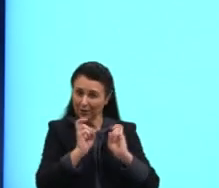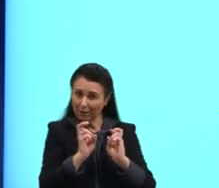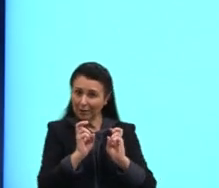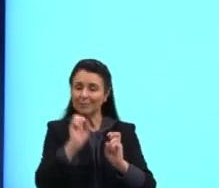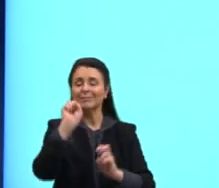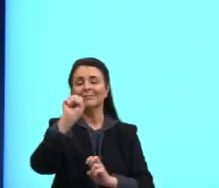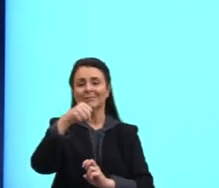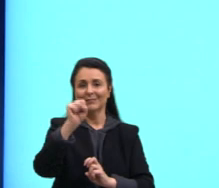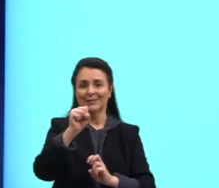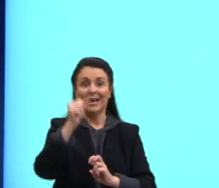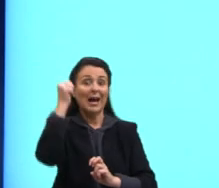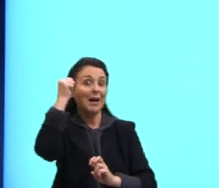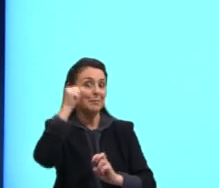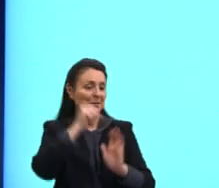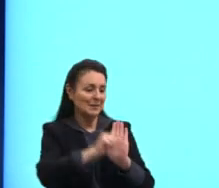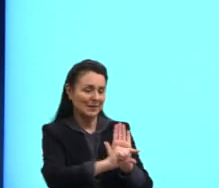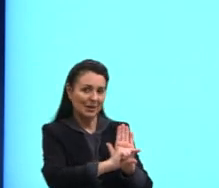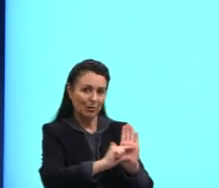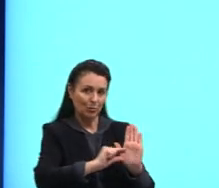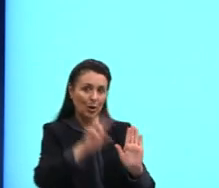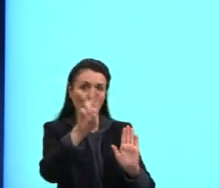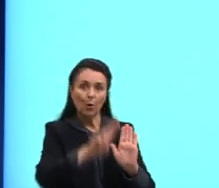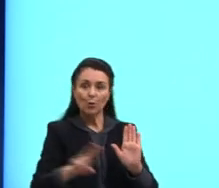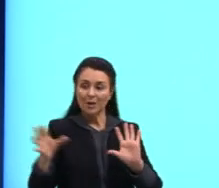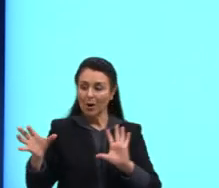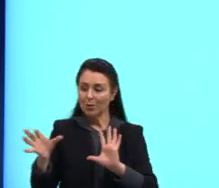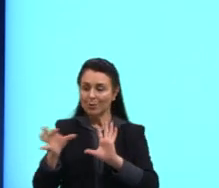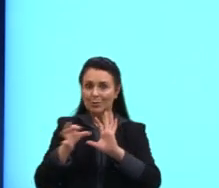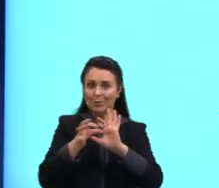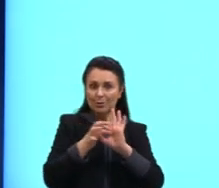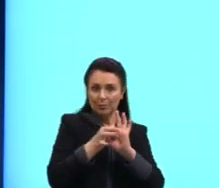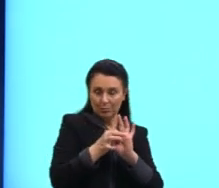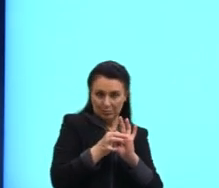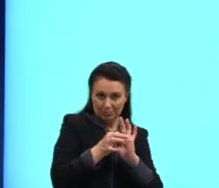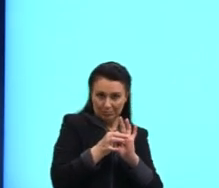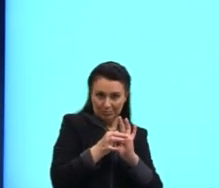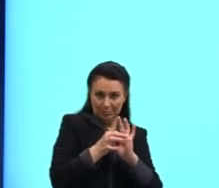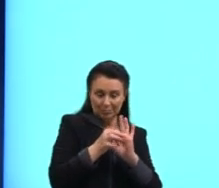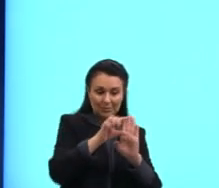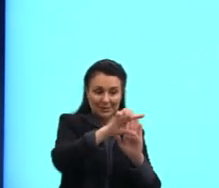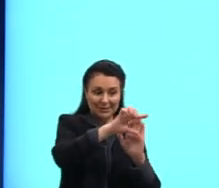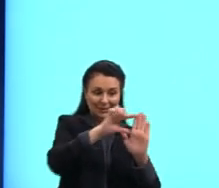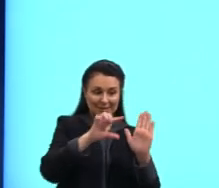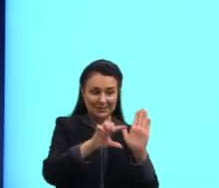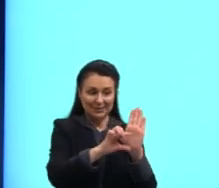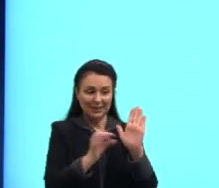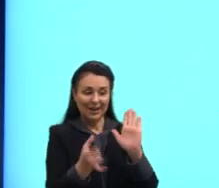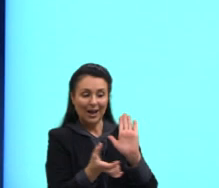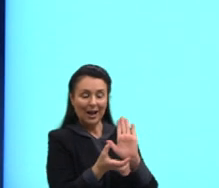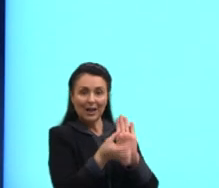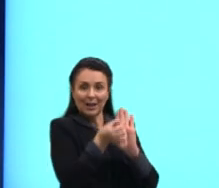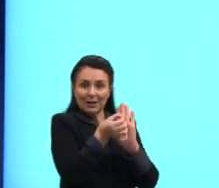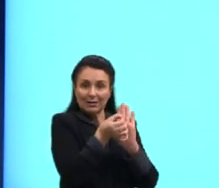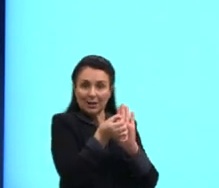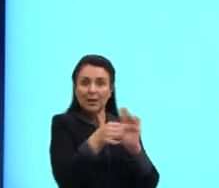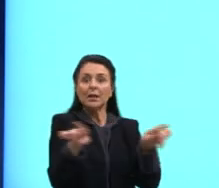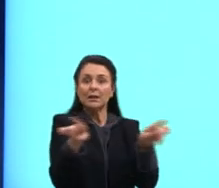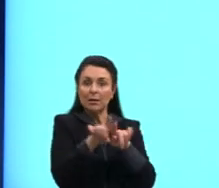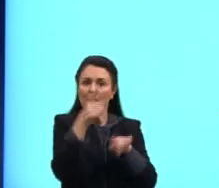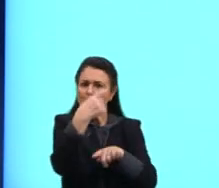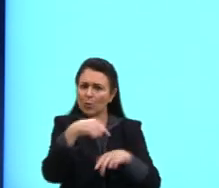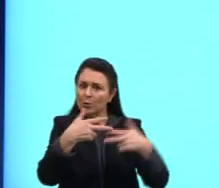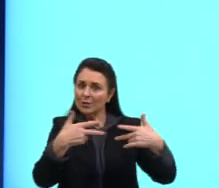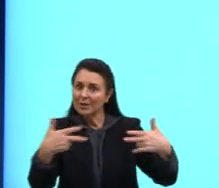a autora utiliza os conectores para interligar os parágrafos assim como os demais